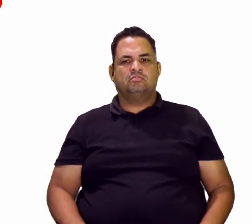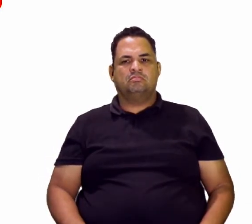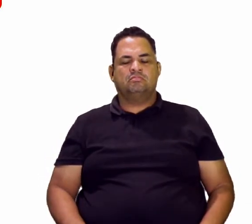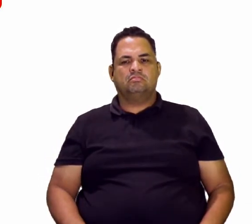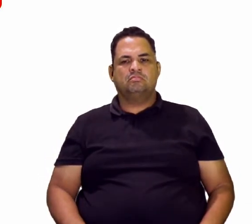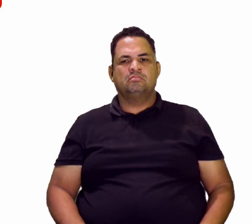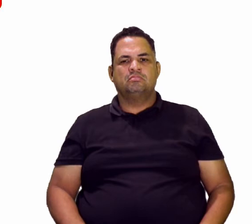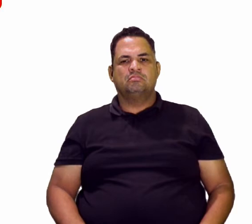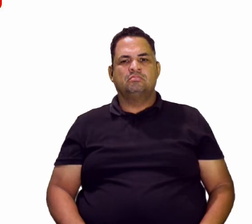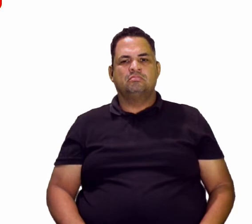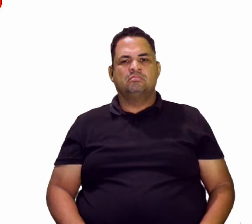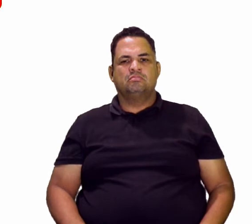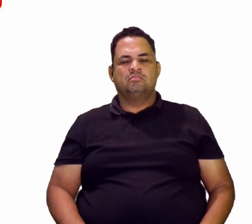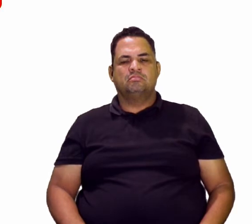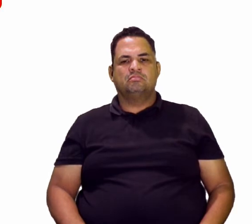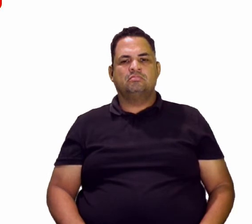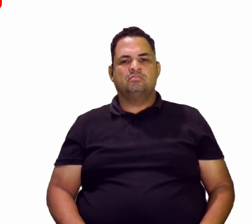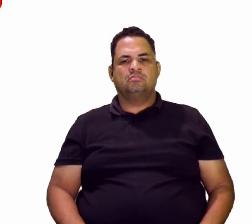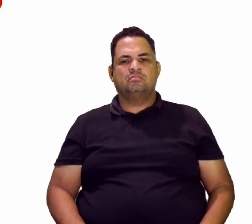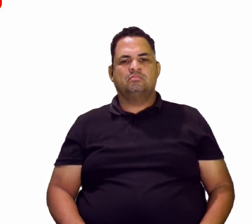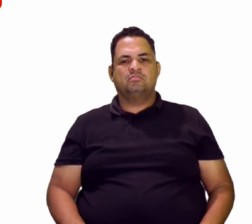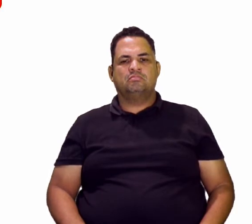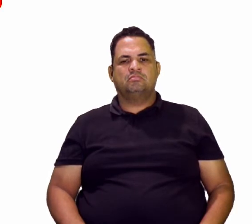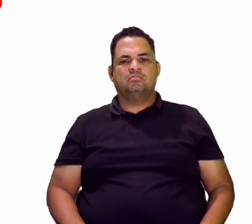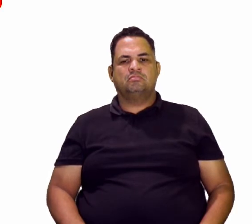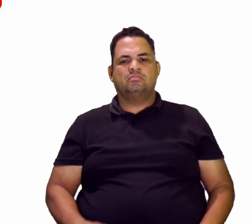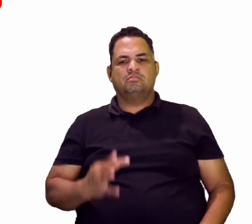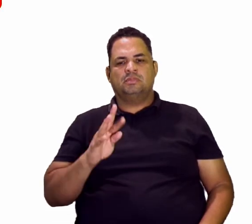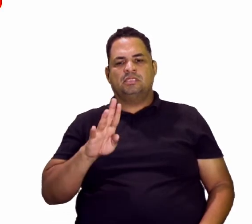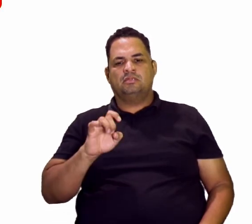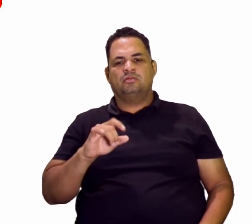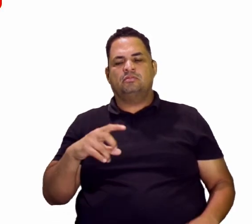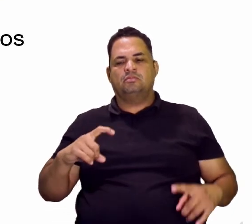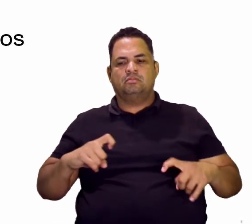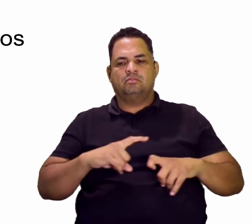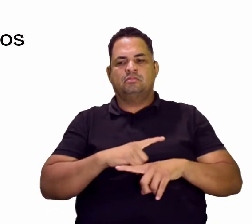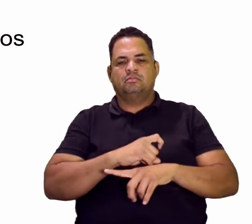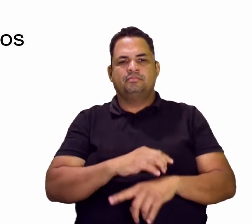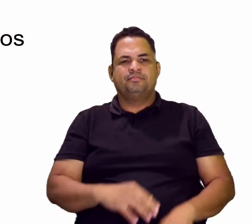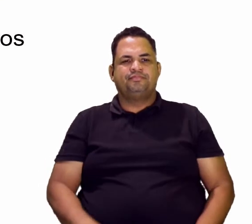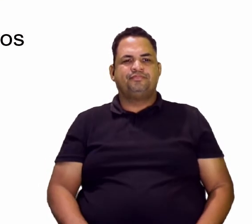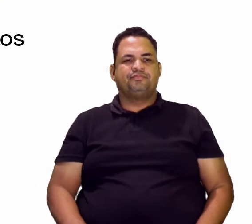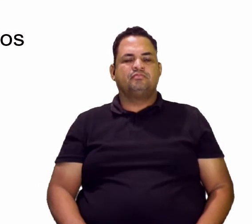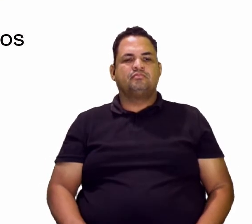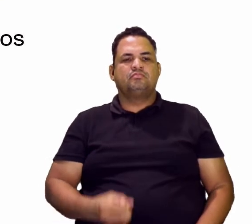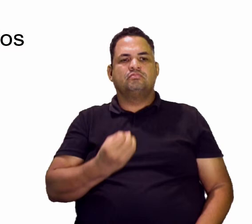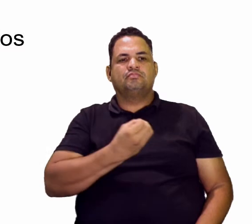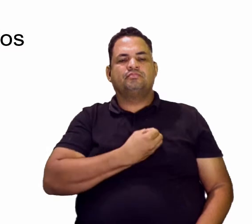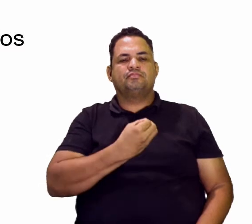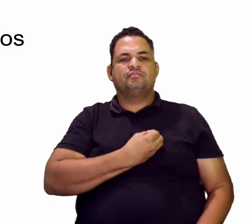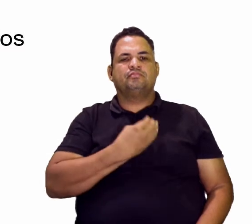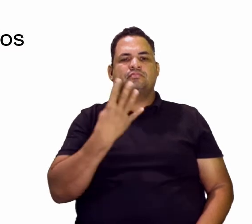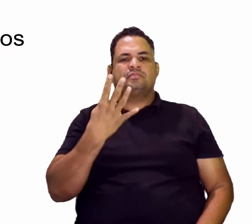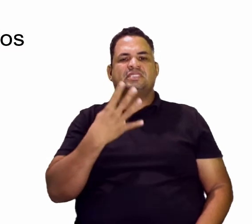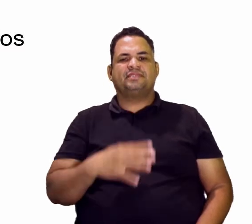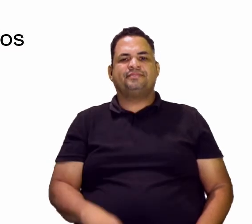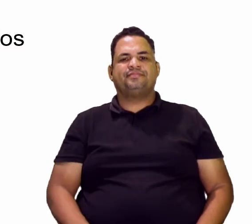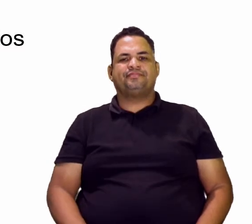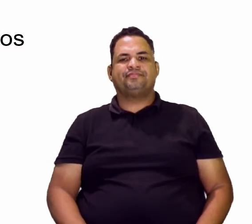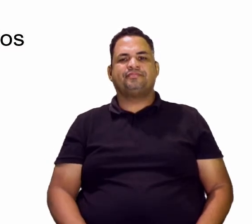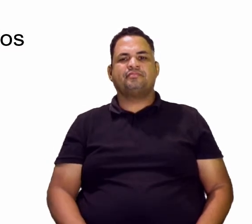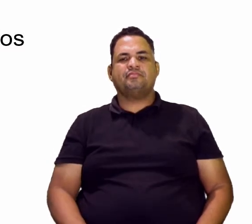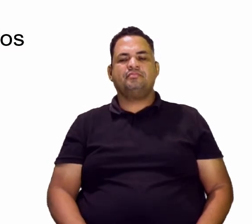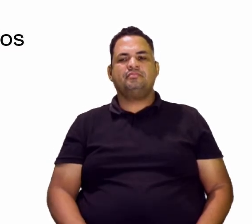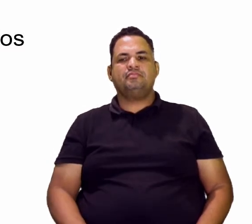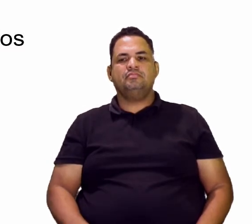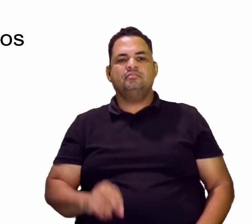um protozoário, certo? E o tétano por uma bactéria. Questão de número 4.